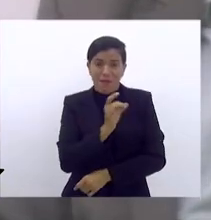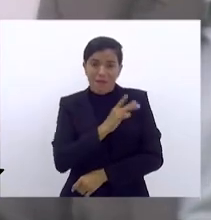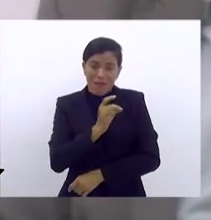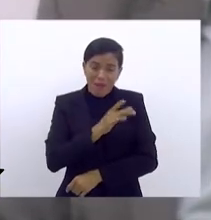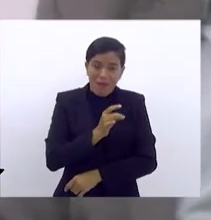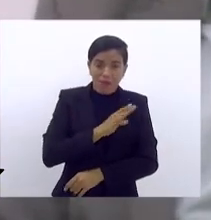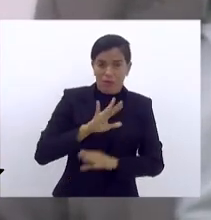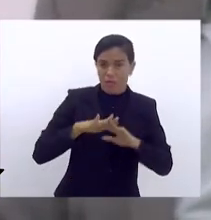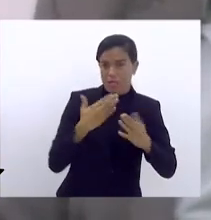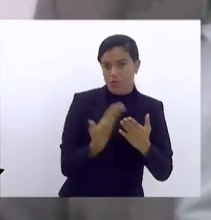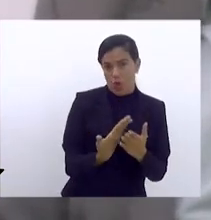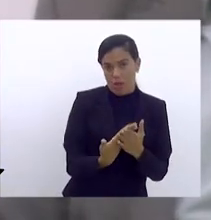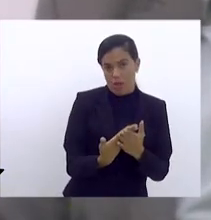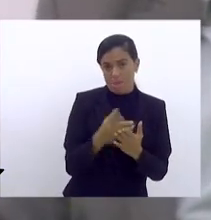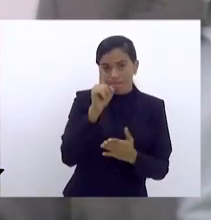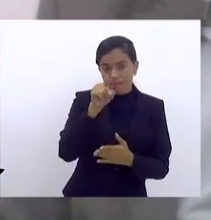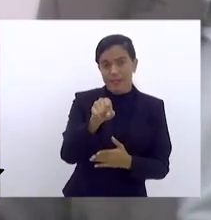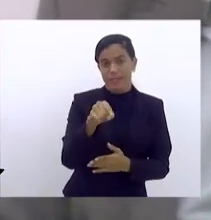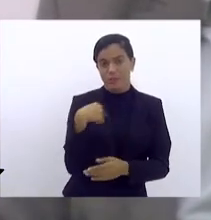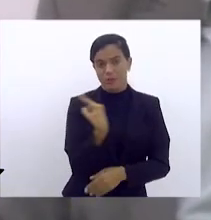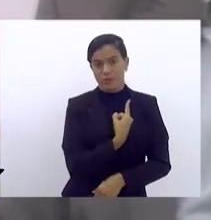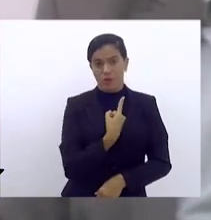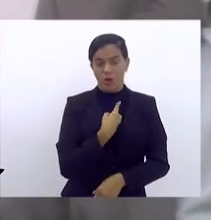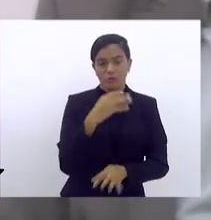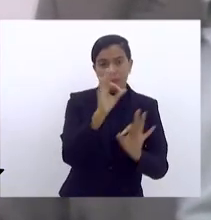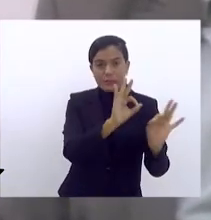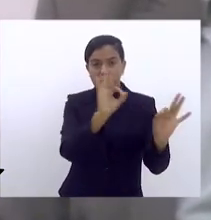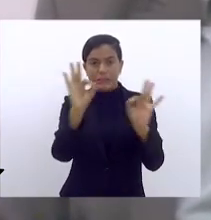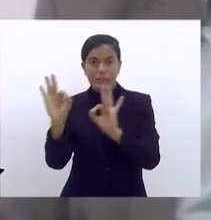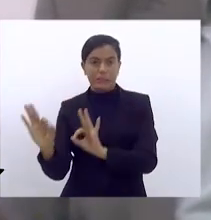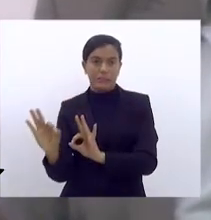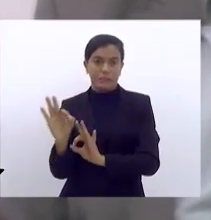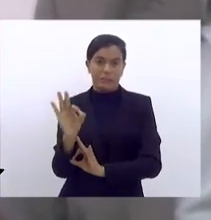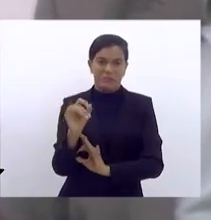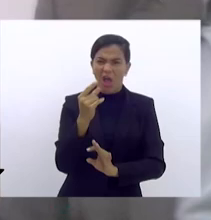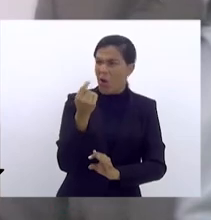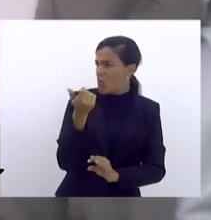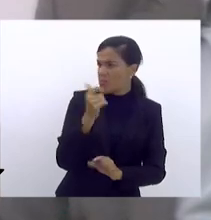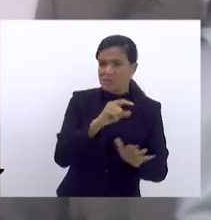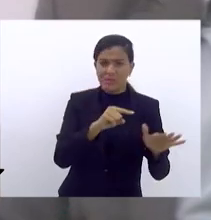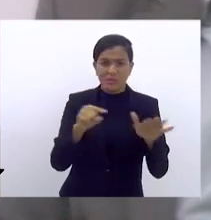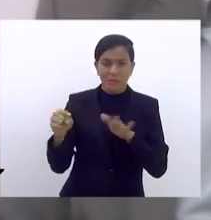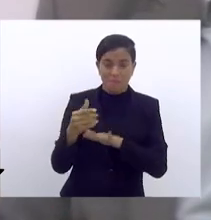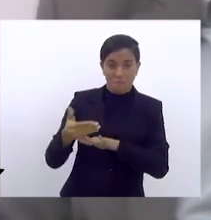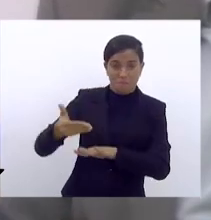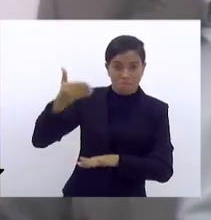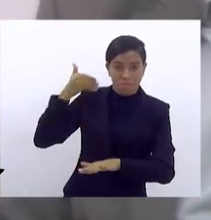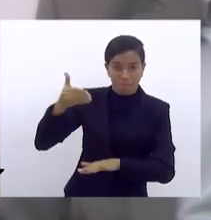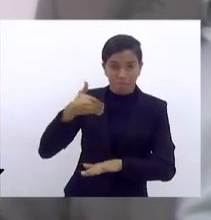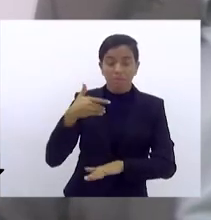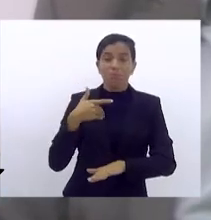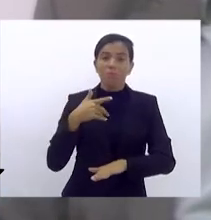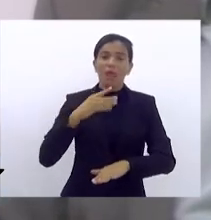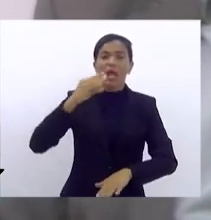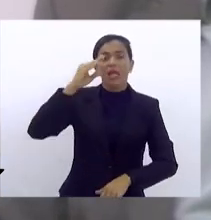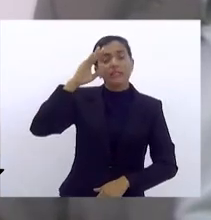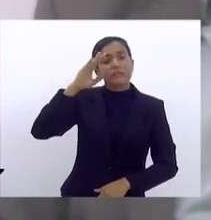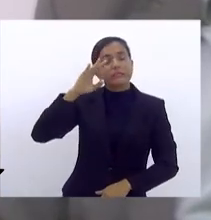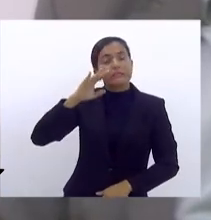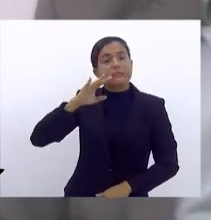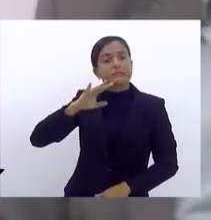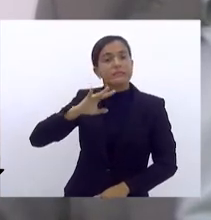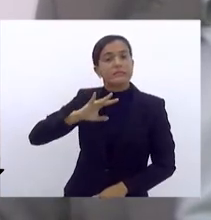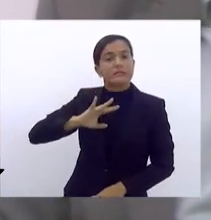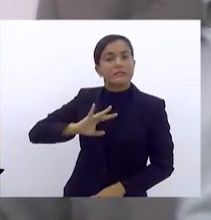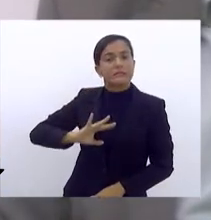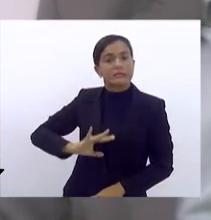foi isso que a gente assistiu no Brasil há poucas semanas atrás se construiu um ambiente de se estimular a violência nas escolas